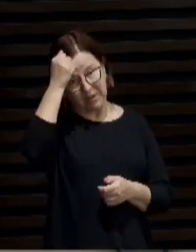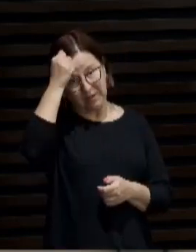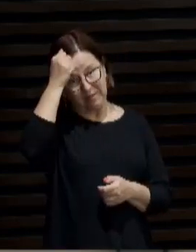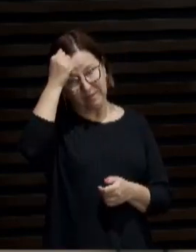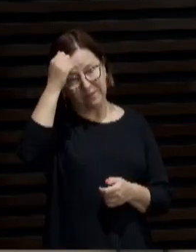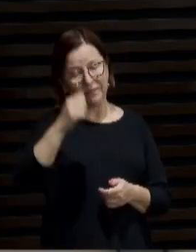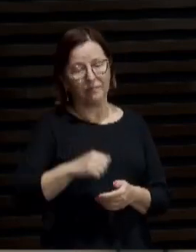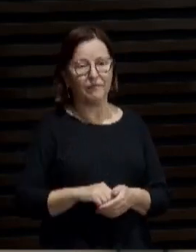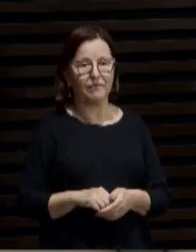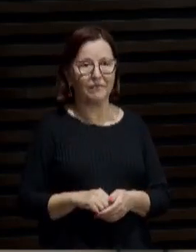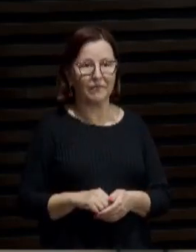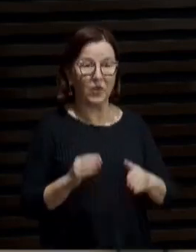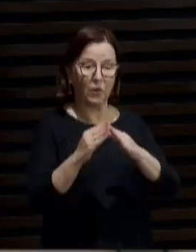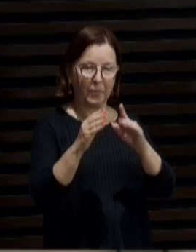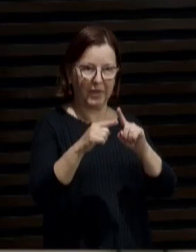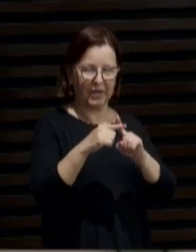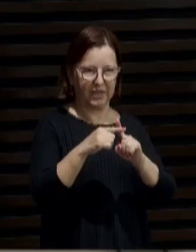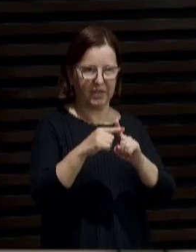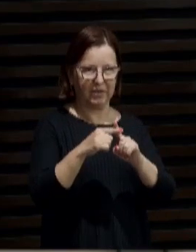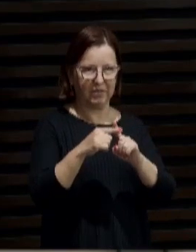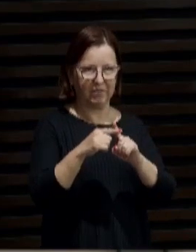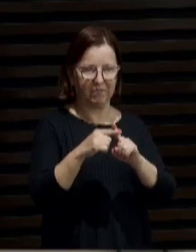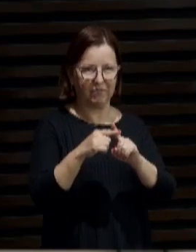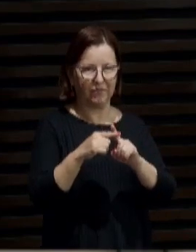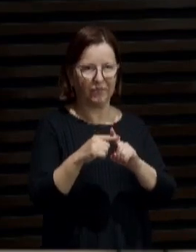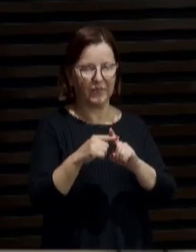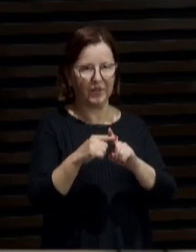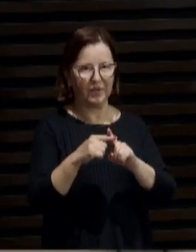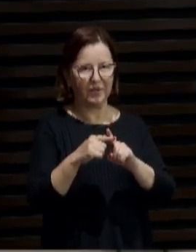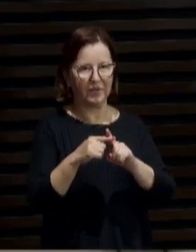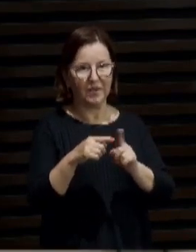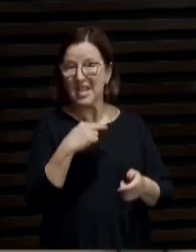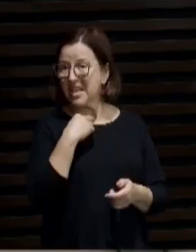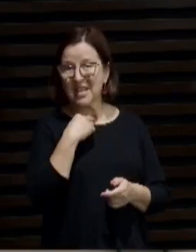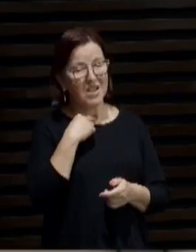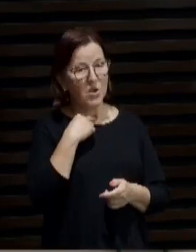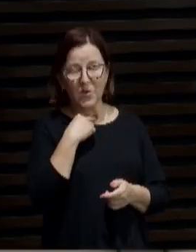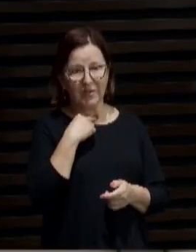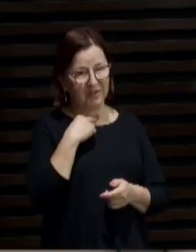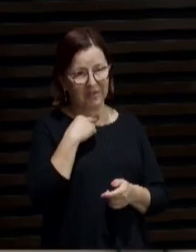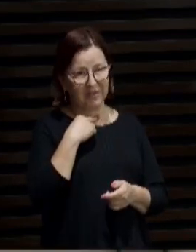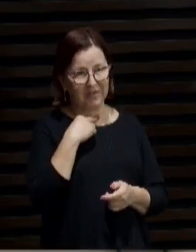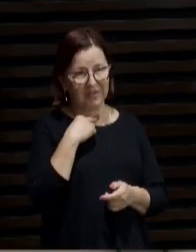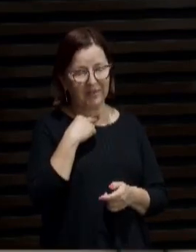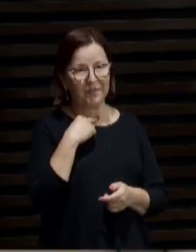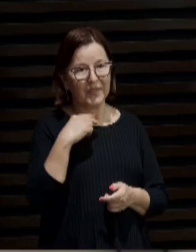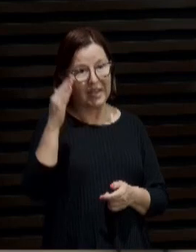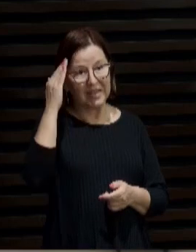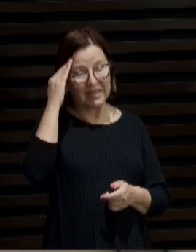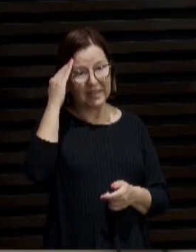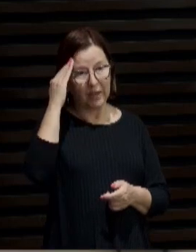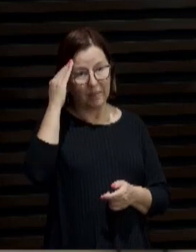Uma igreja incapaz de discernir falsos ensinos e falsos mestres e de tomar